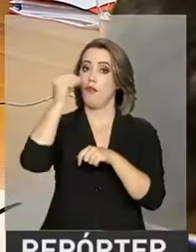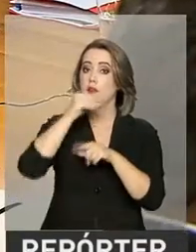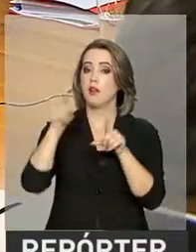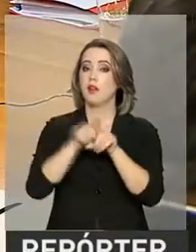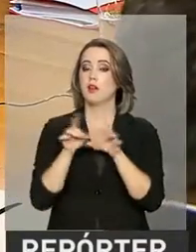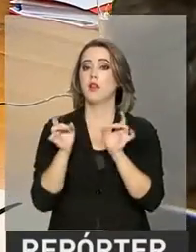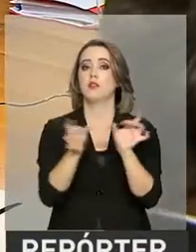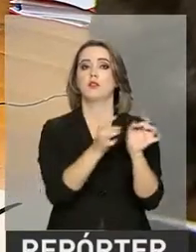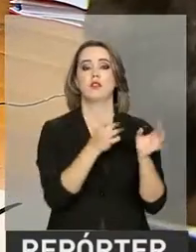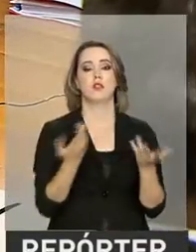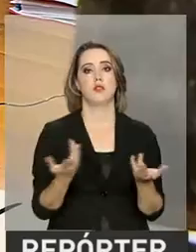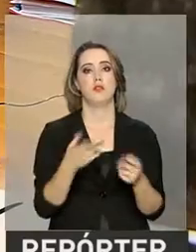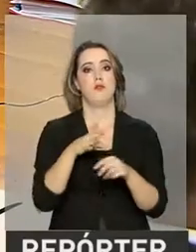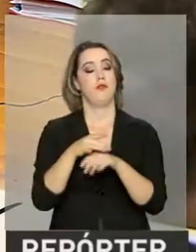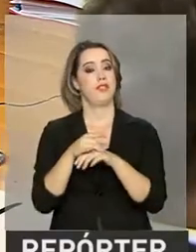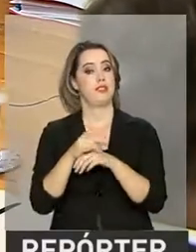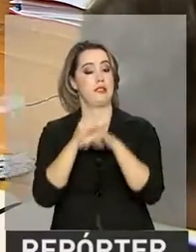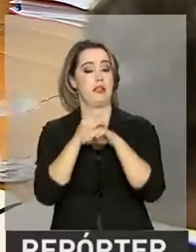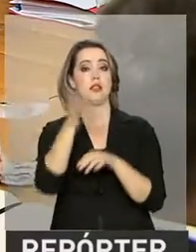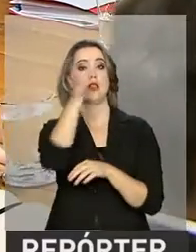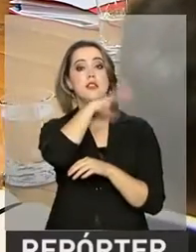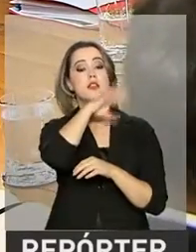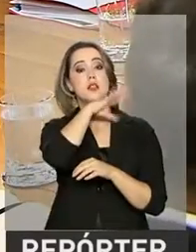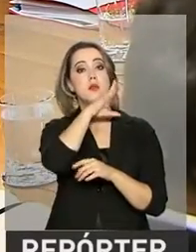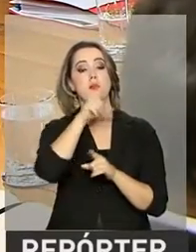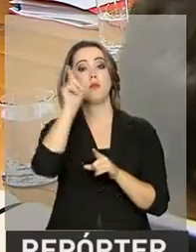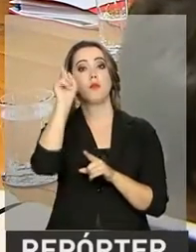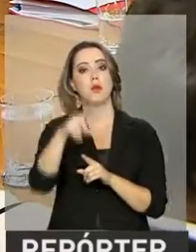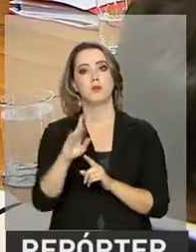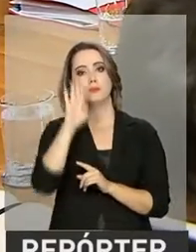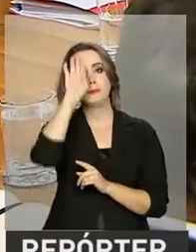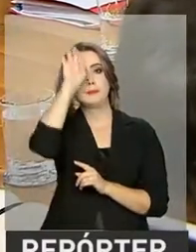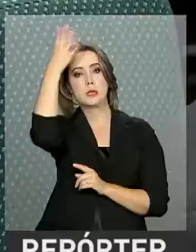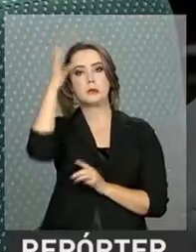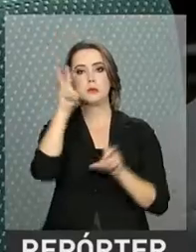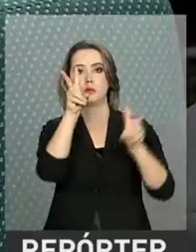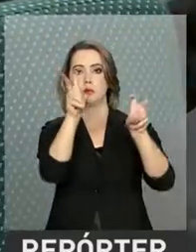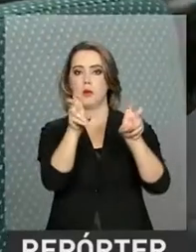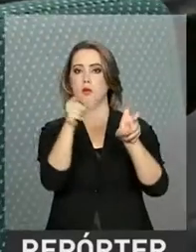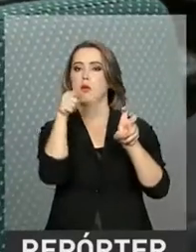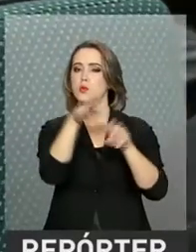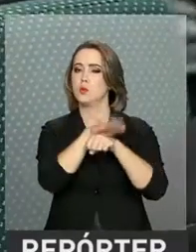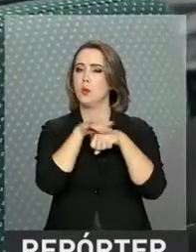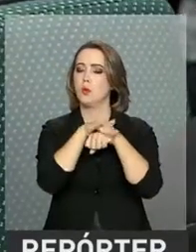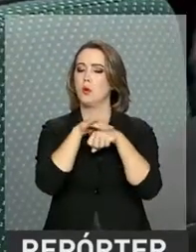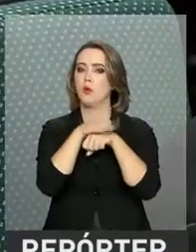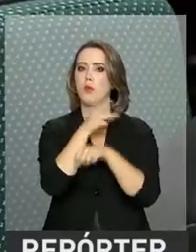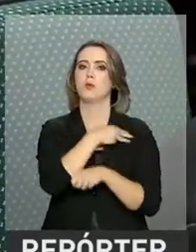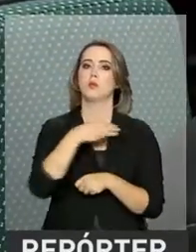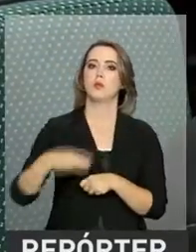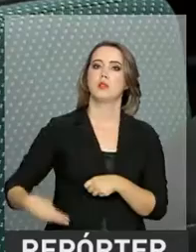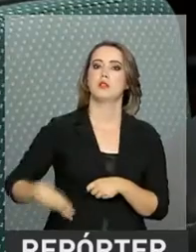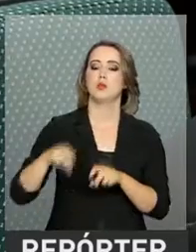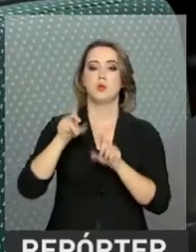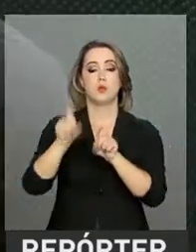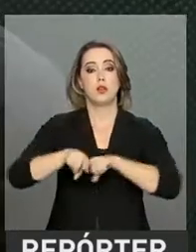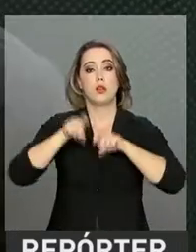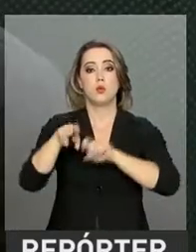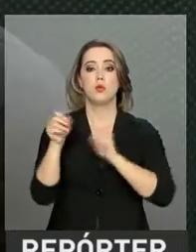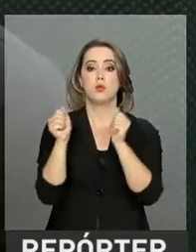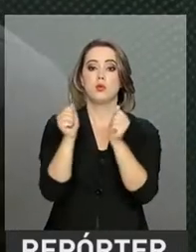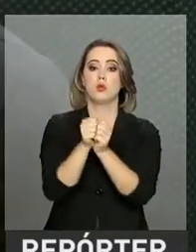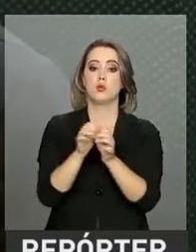venda da proteína animal brasileira foi um dos principais temas da conversa do ministro da agricultura com o